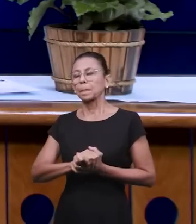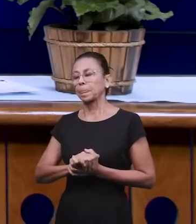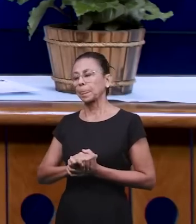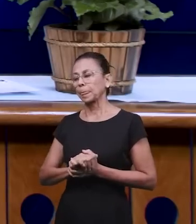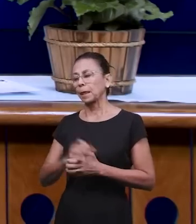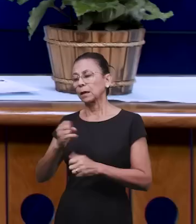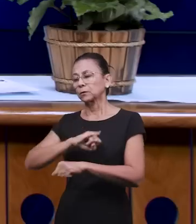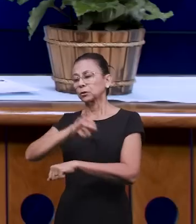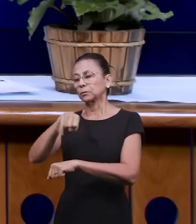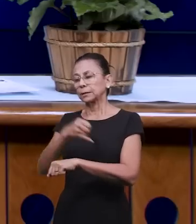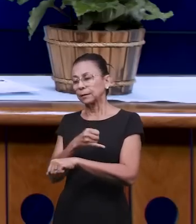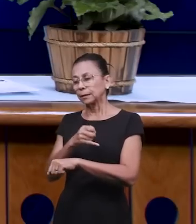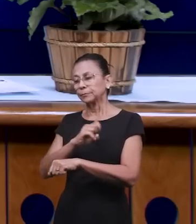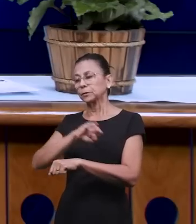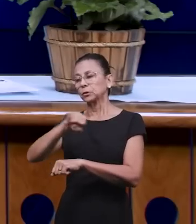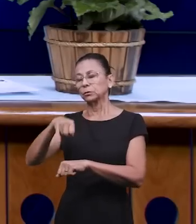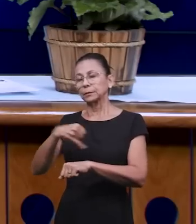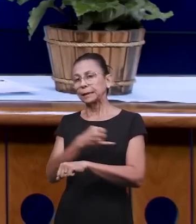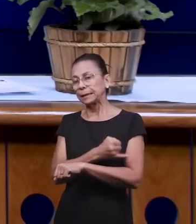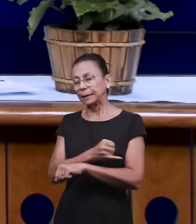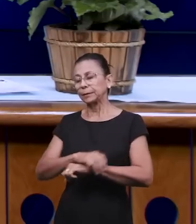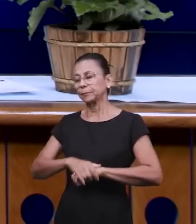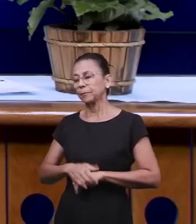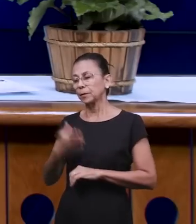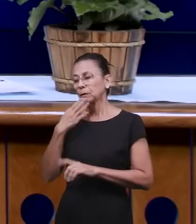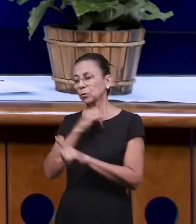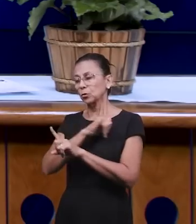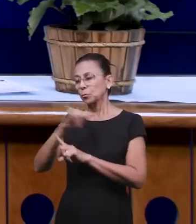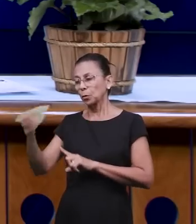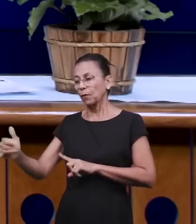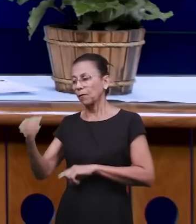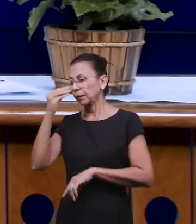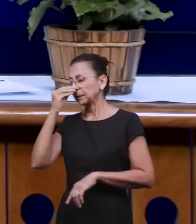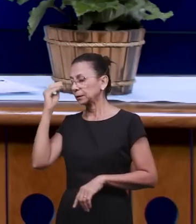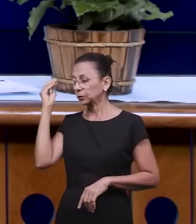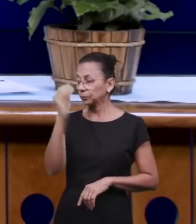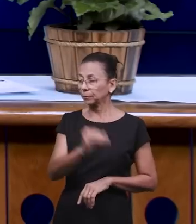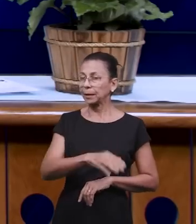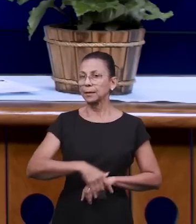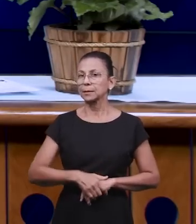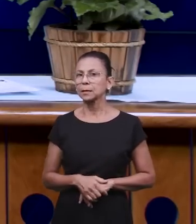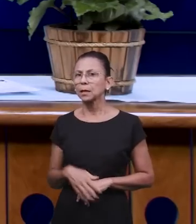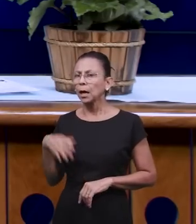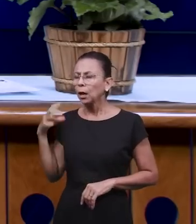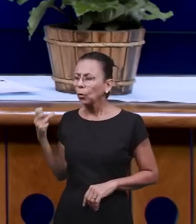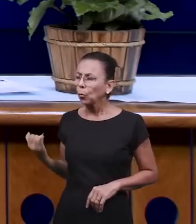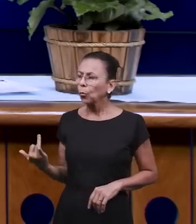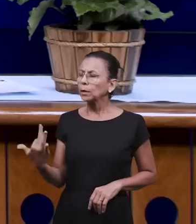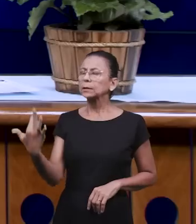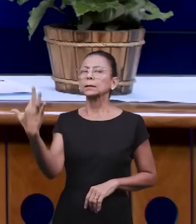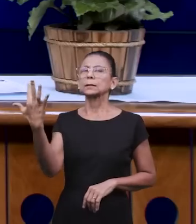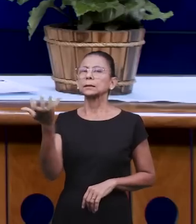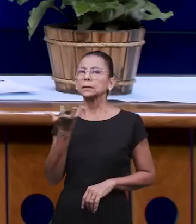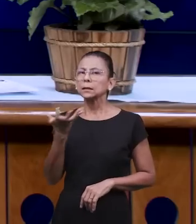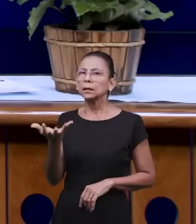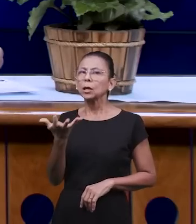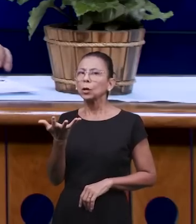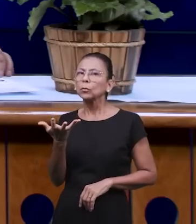da tua visitação, já era uma profecia de que Israel seria rejeitado. No dia